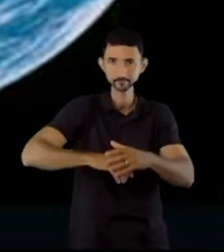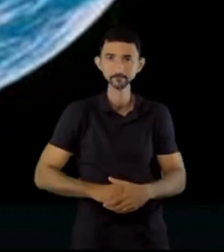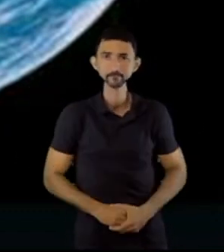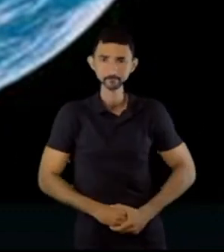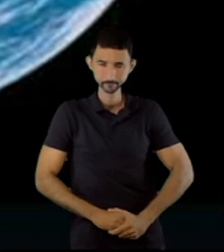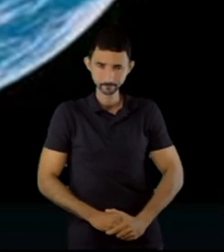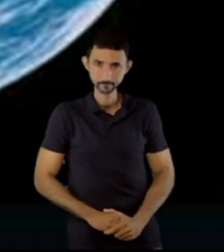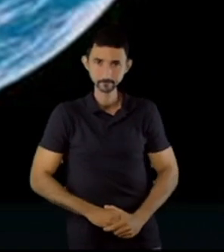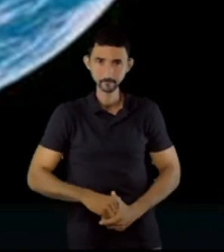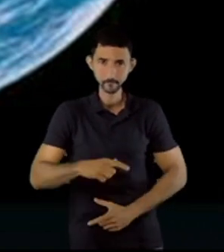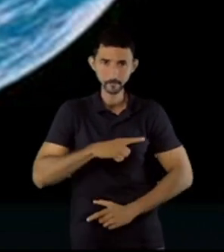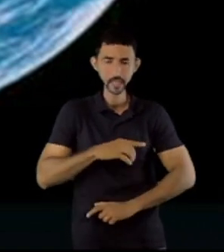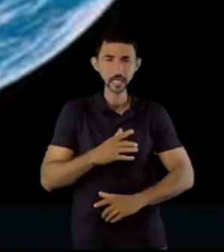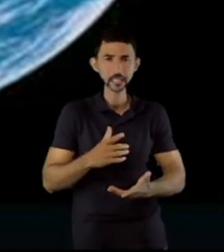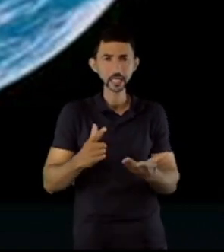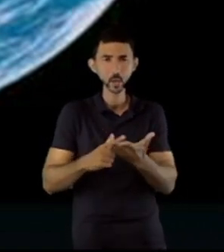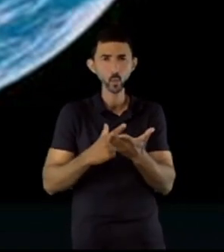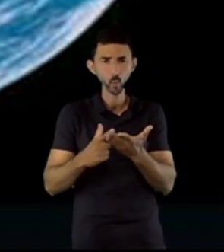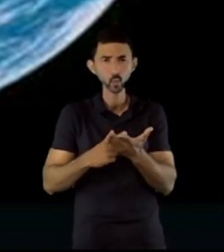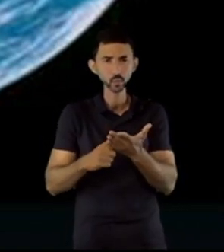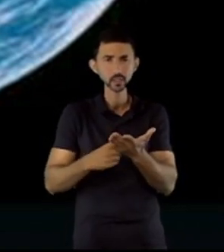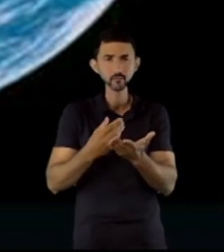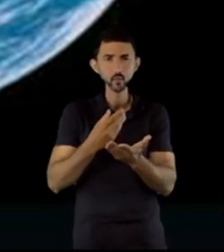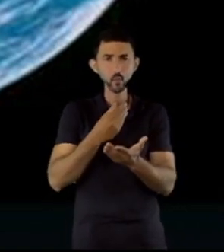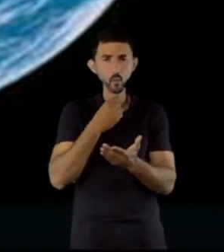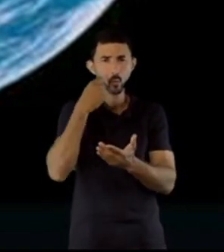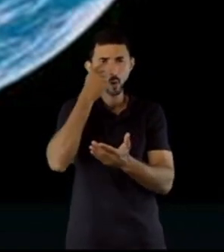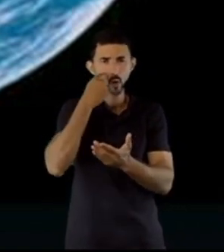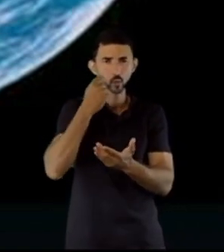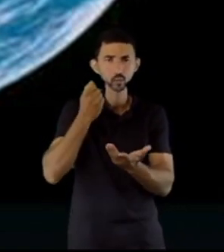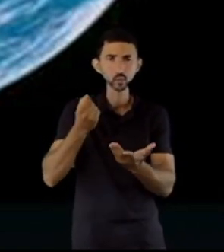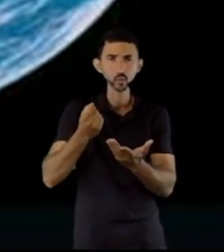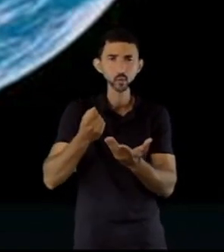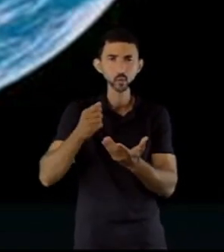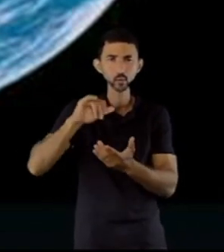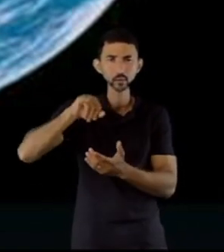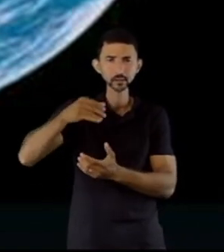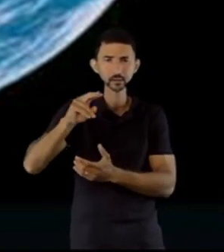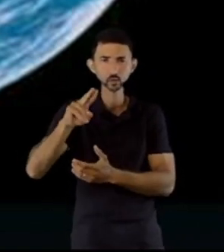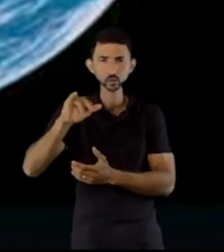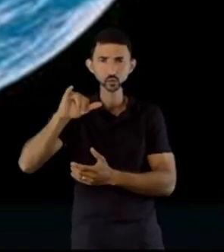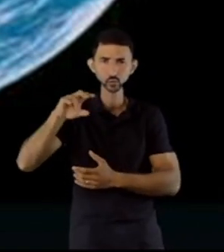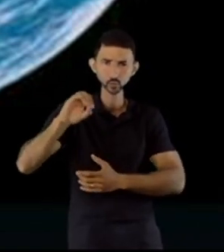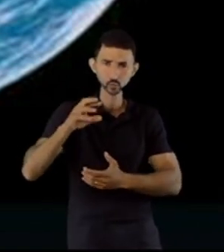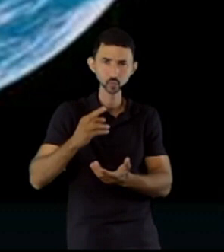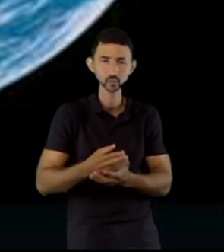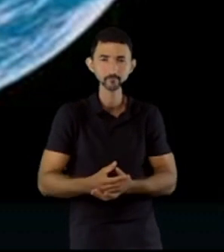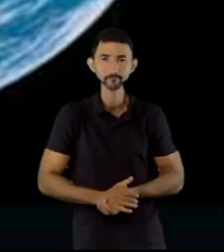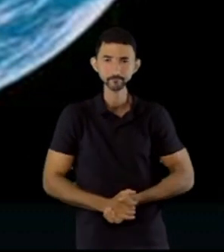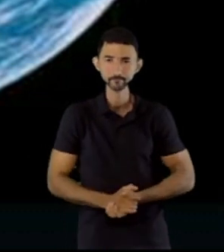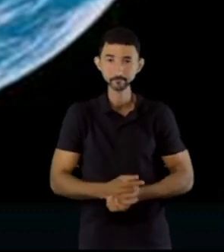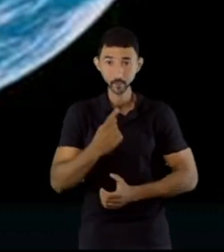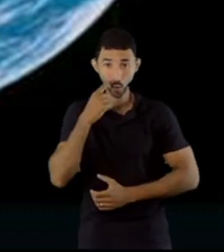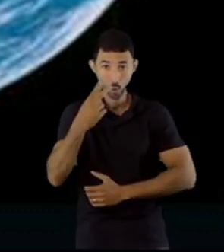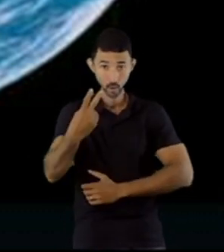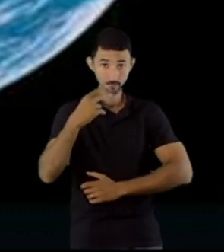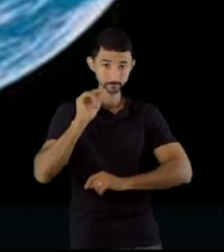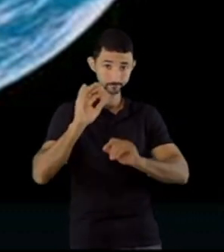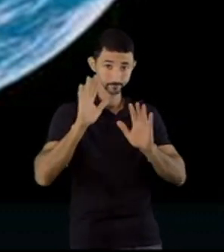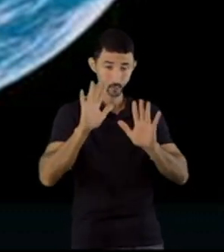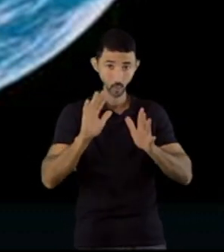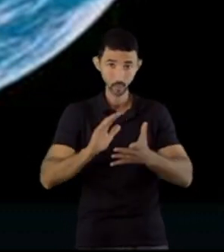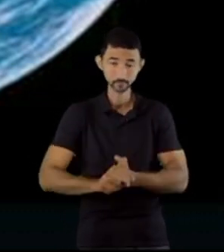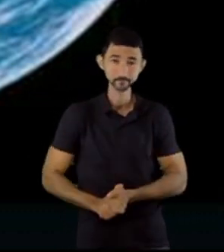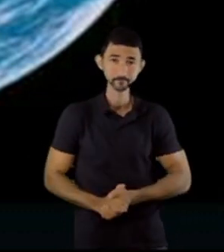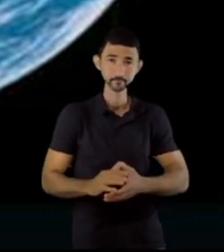Inclusive existe um livro, né, do Júlio Verne, que se chama Viagem ao Centro da Terra. Pode voltar para mim agora?